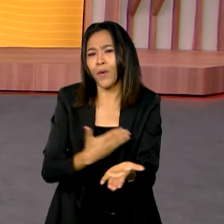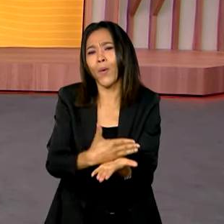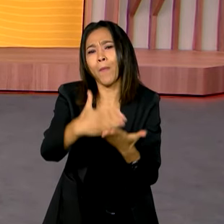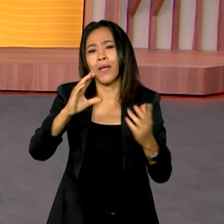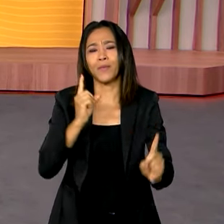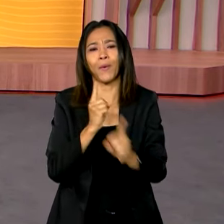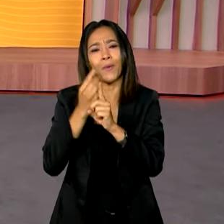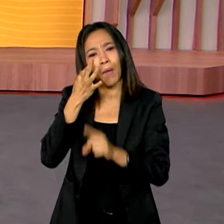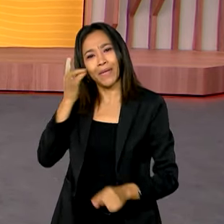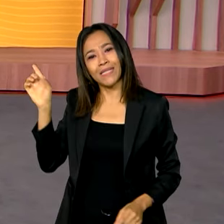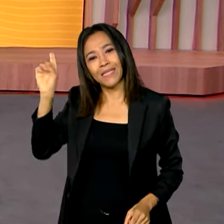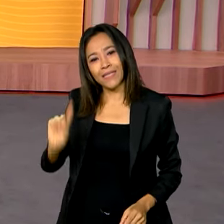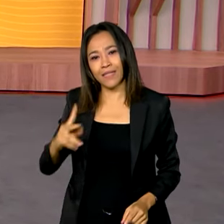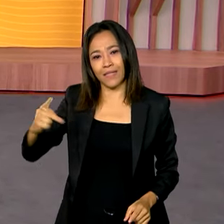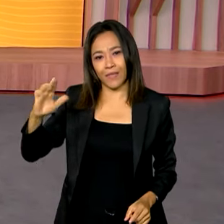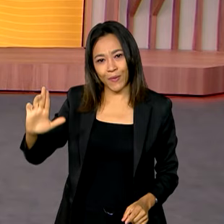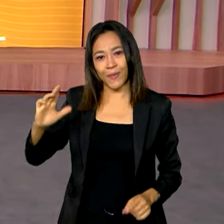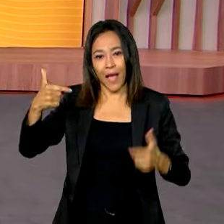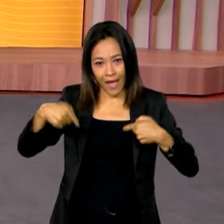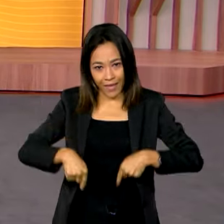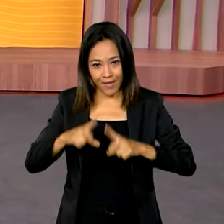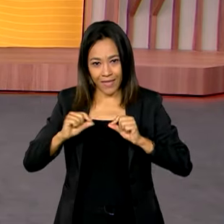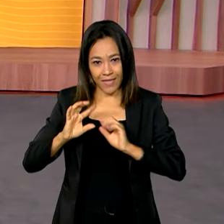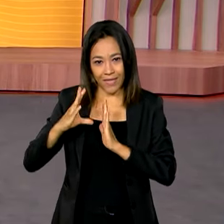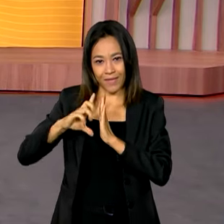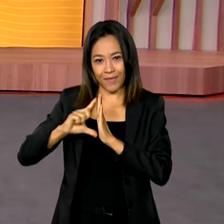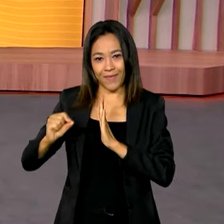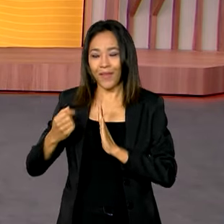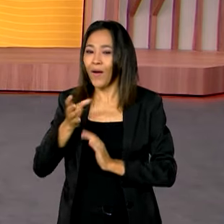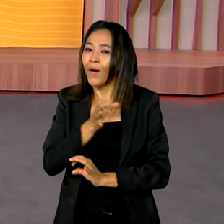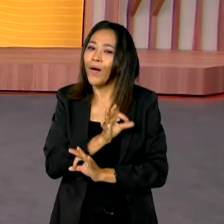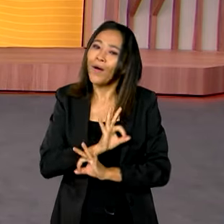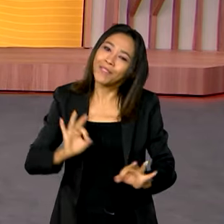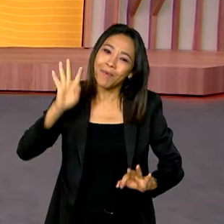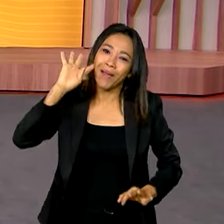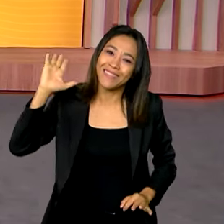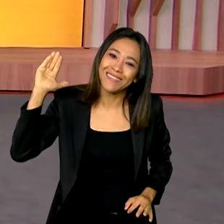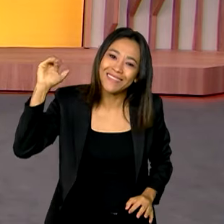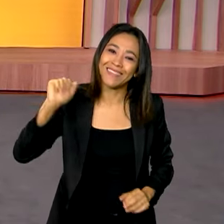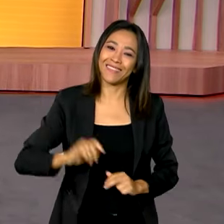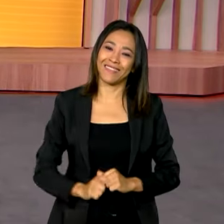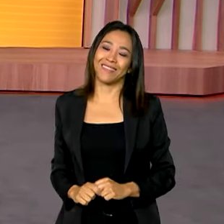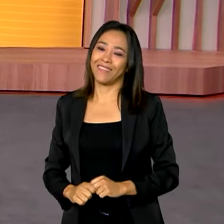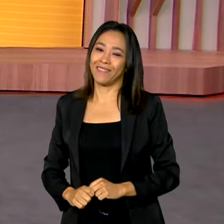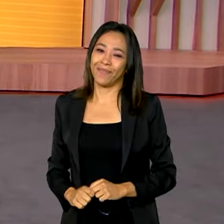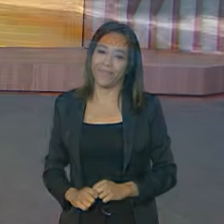a presença do presidente Lula no Palácio do Planalto. Uma ótima quarta-feira, até já, tchau!